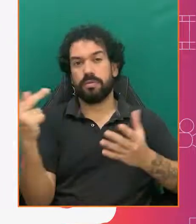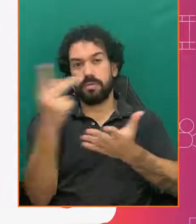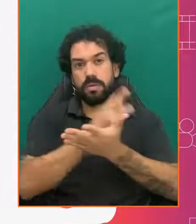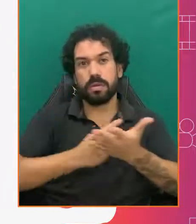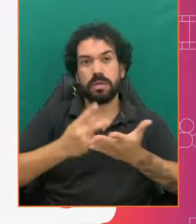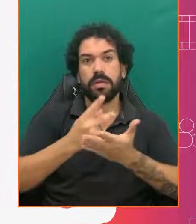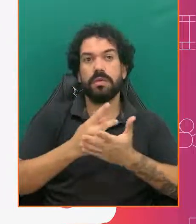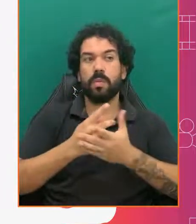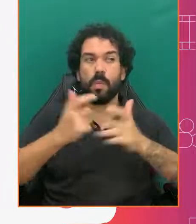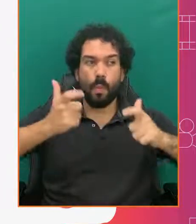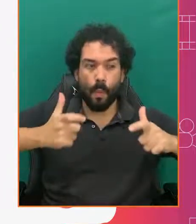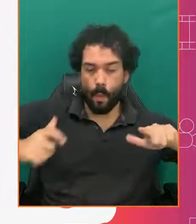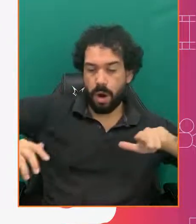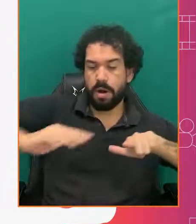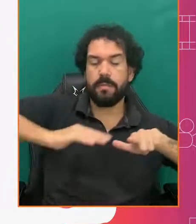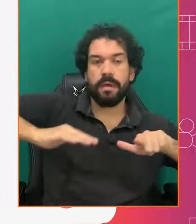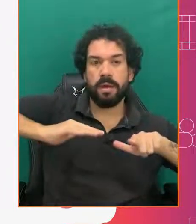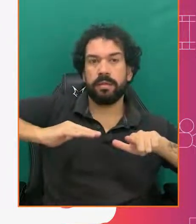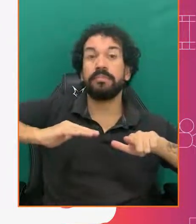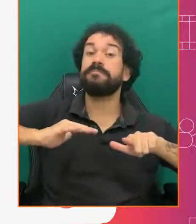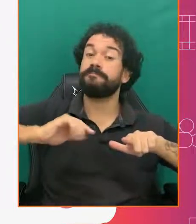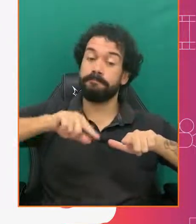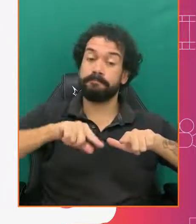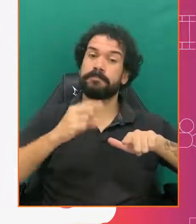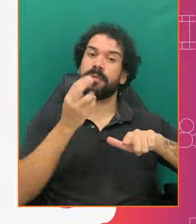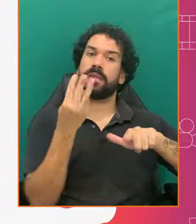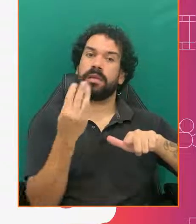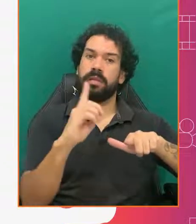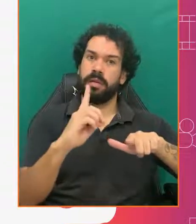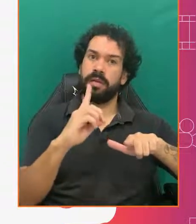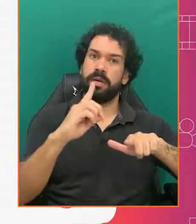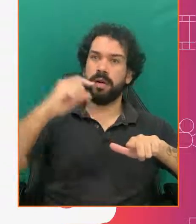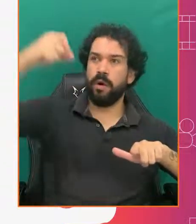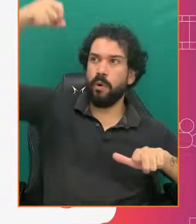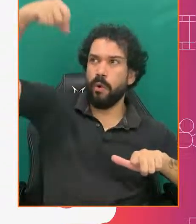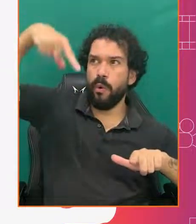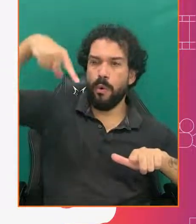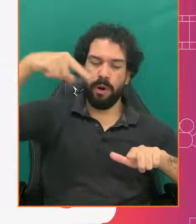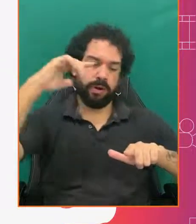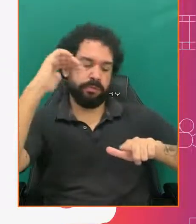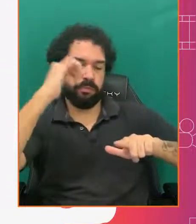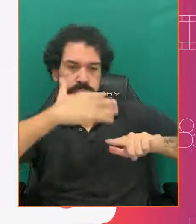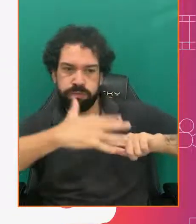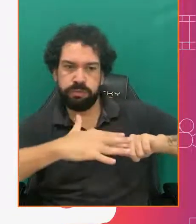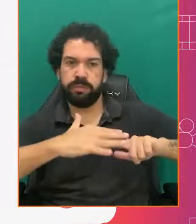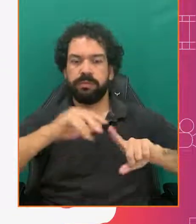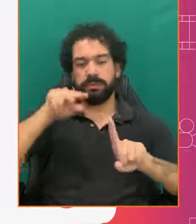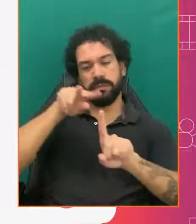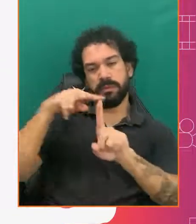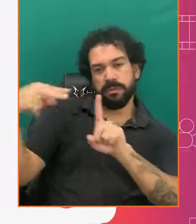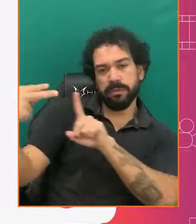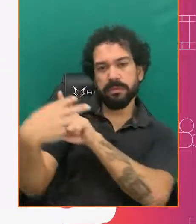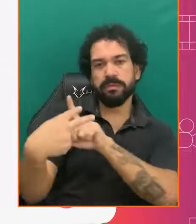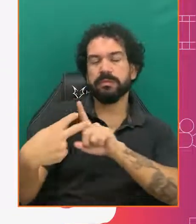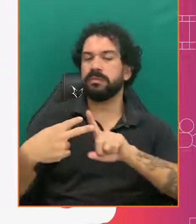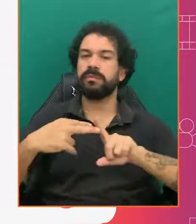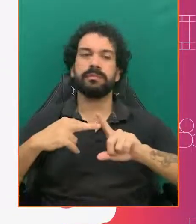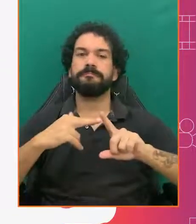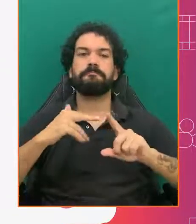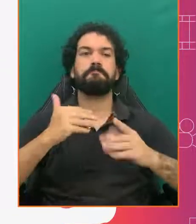o desenho em um ambiente tridimensional, com luz, com sombra, com